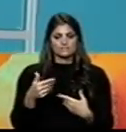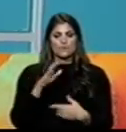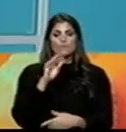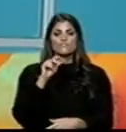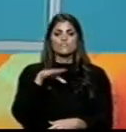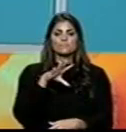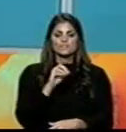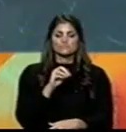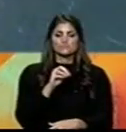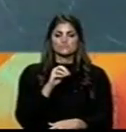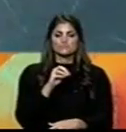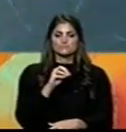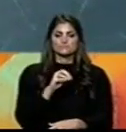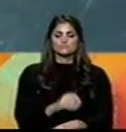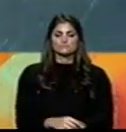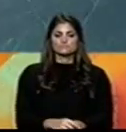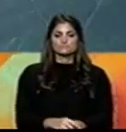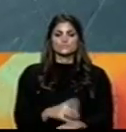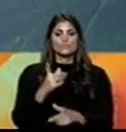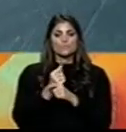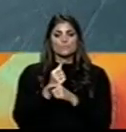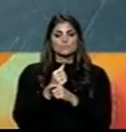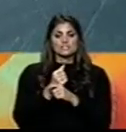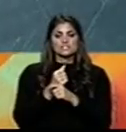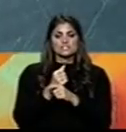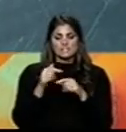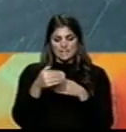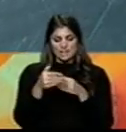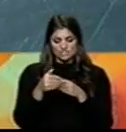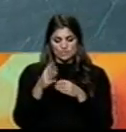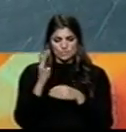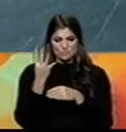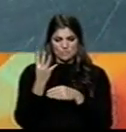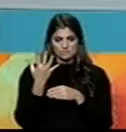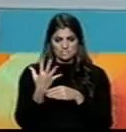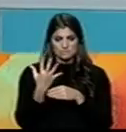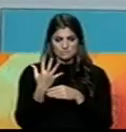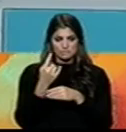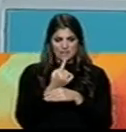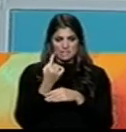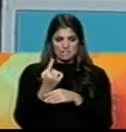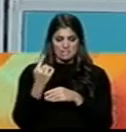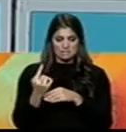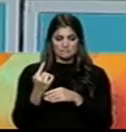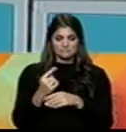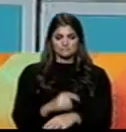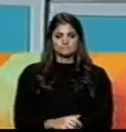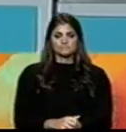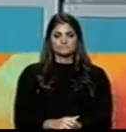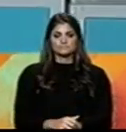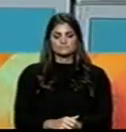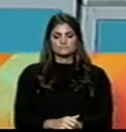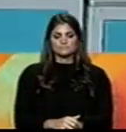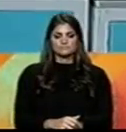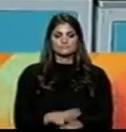fermento. Este aqui compra-se está. Em saquetas, em caixinhas, sim. Com acho que 4 saquetas ou 5 cada caixinha. Sim. Olha, eu vou começar por colocar